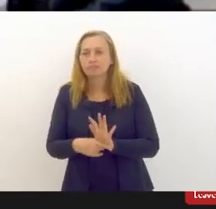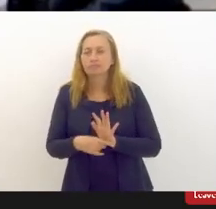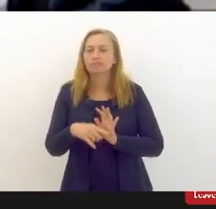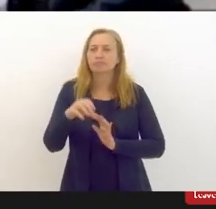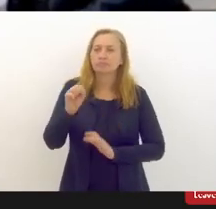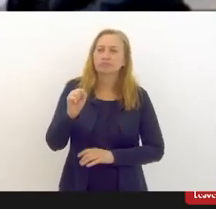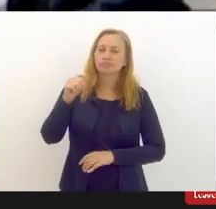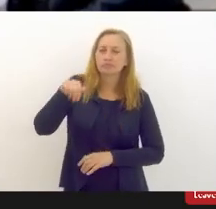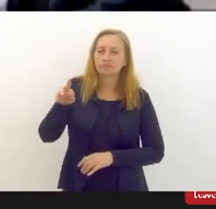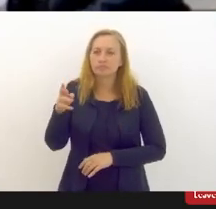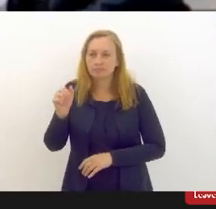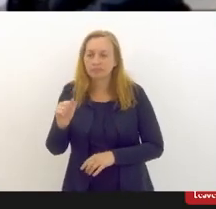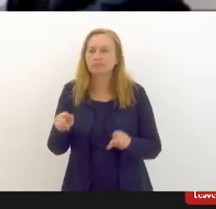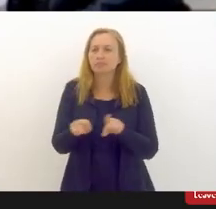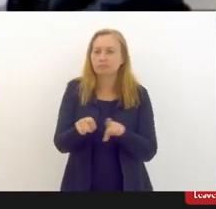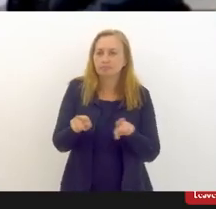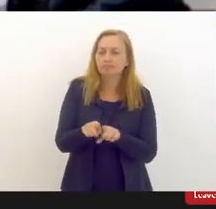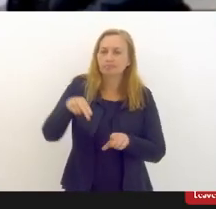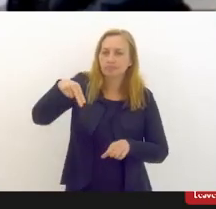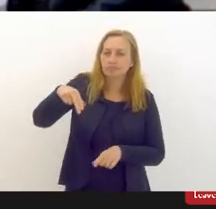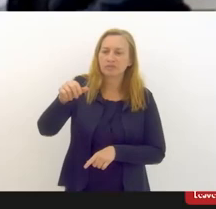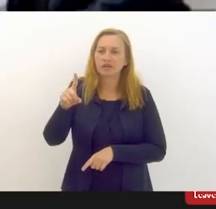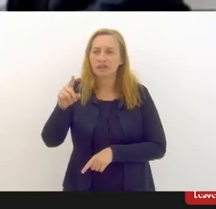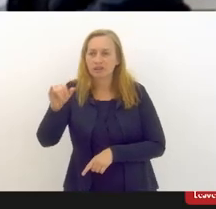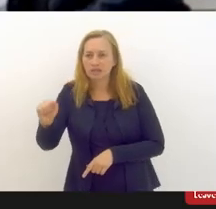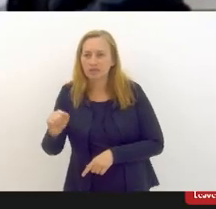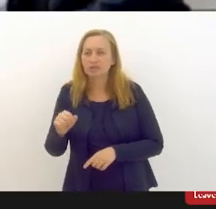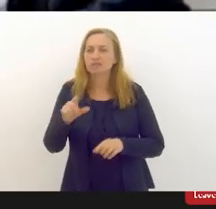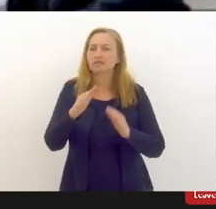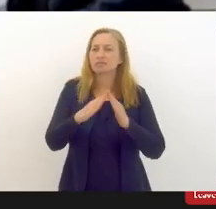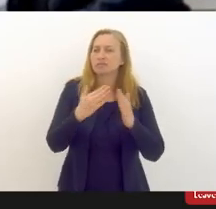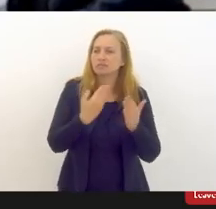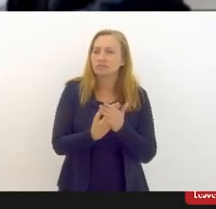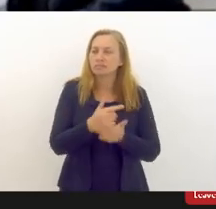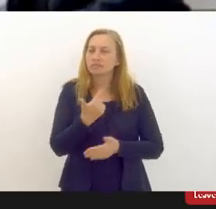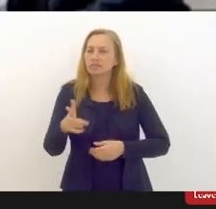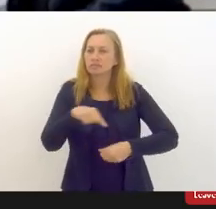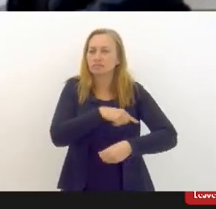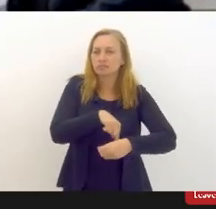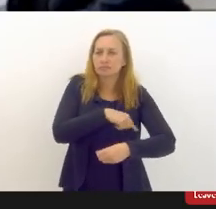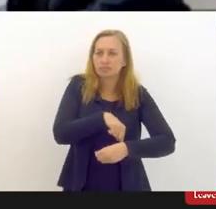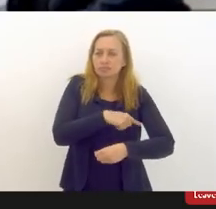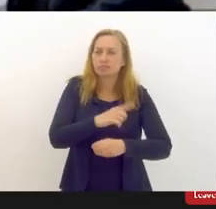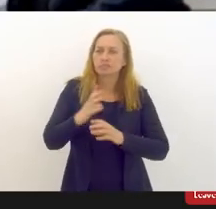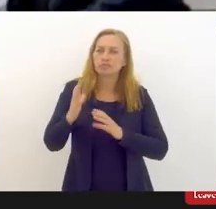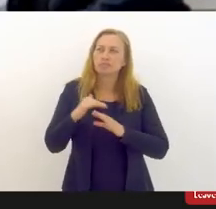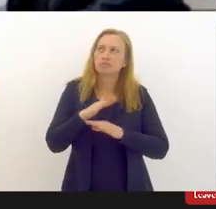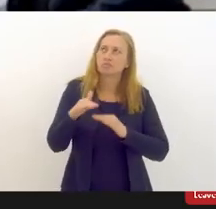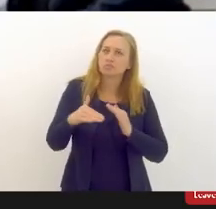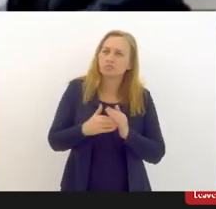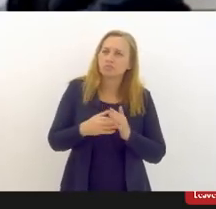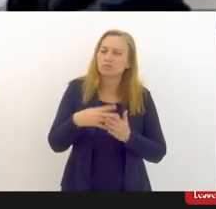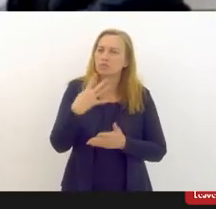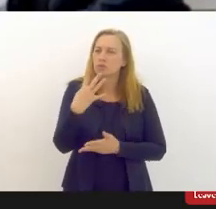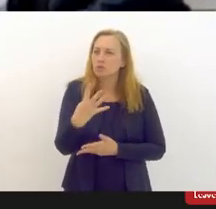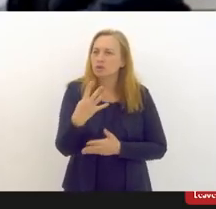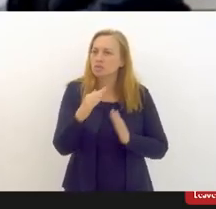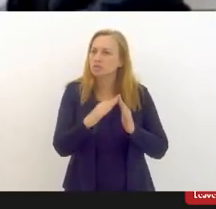Sandra e da Nádia, né? Com relação às escolas sem cozinha. A gente tem um total de 4